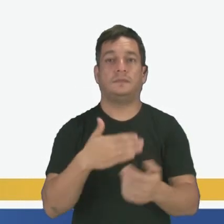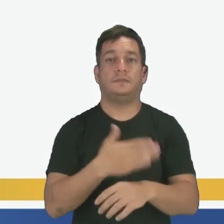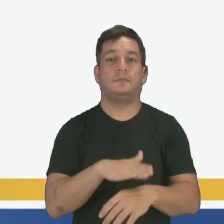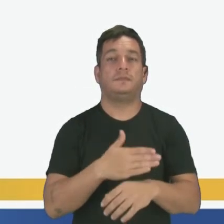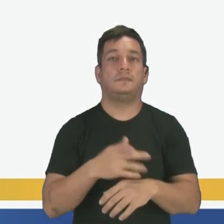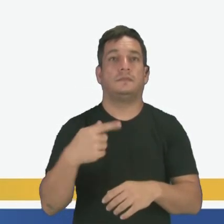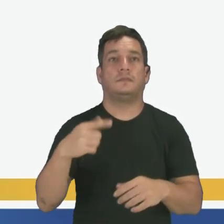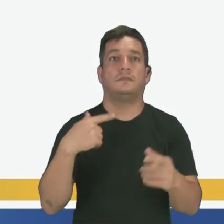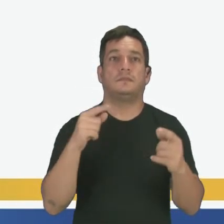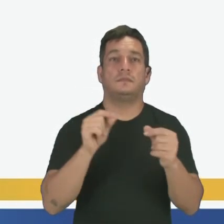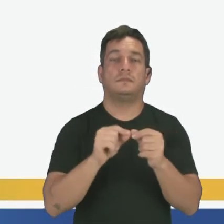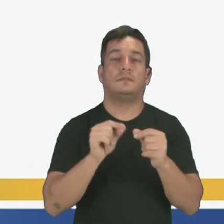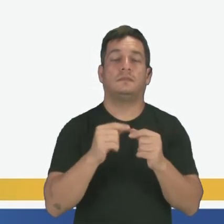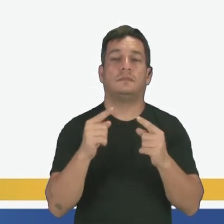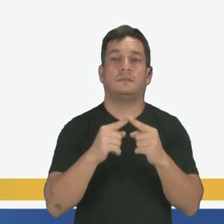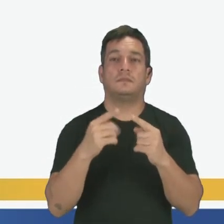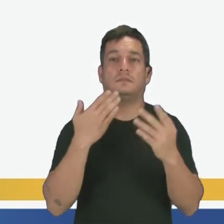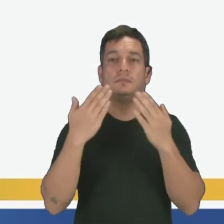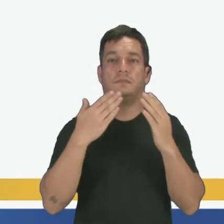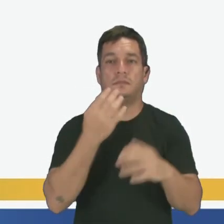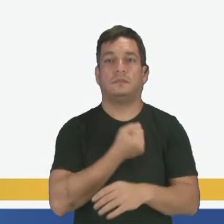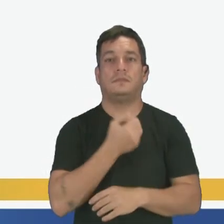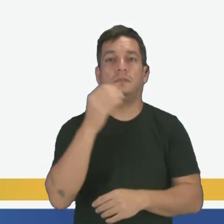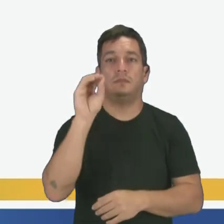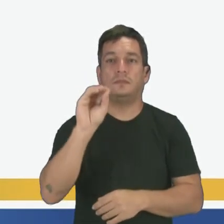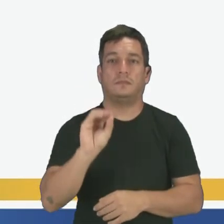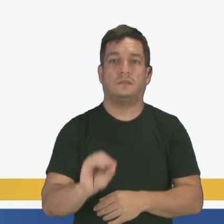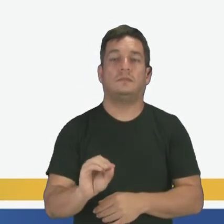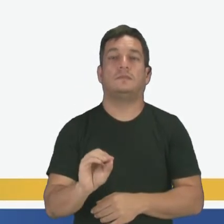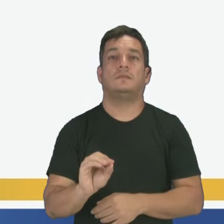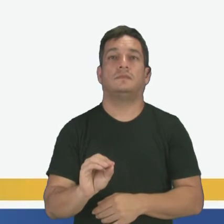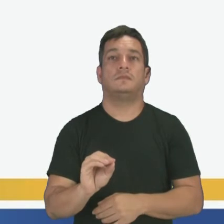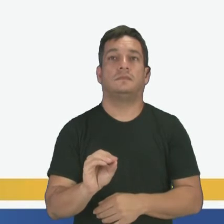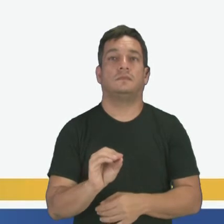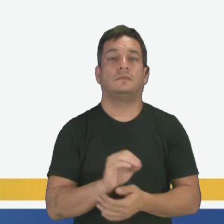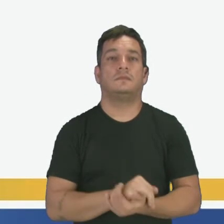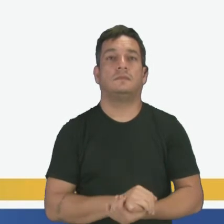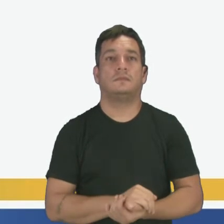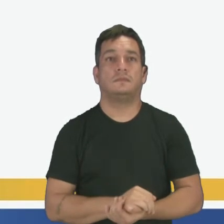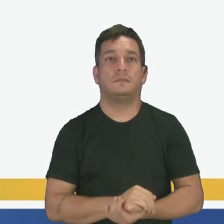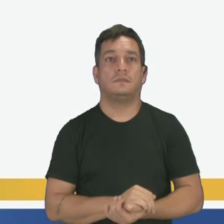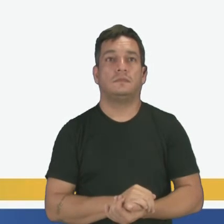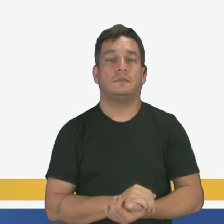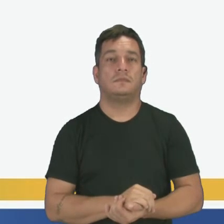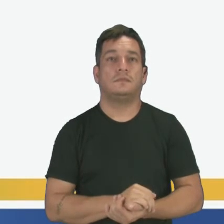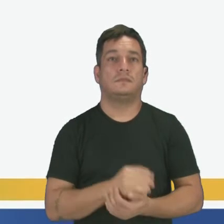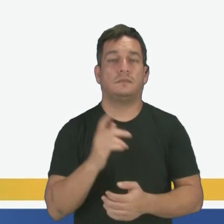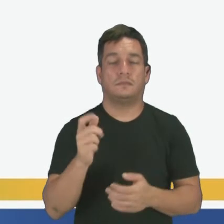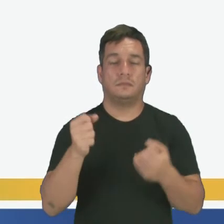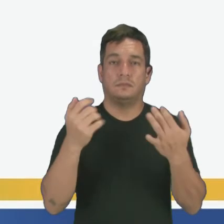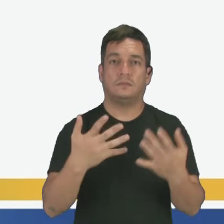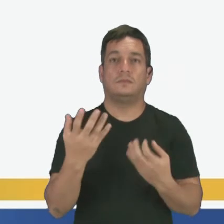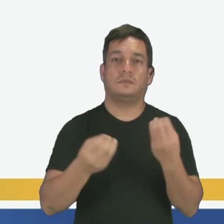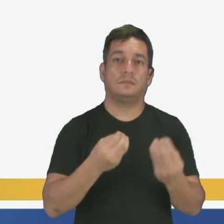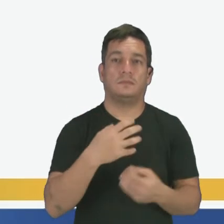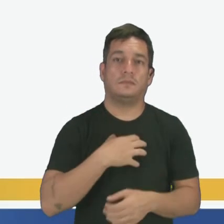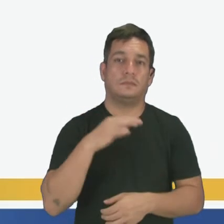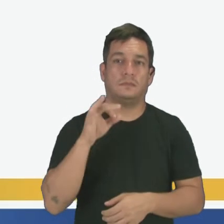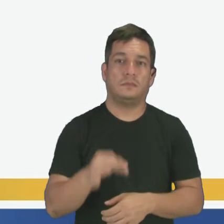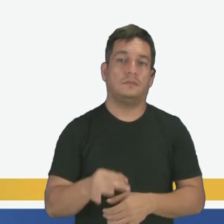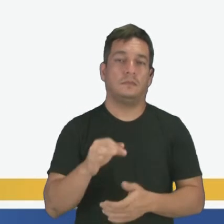vai associar aí, enumerar, tá? Você vai colocar aí, indique definições de modo